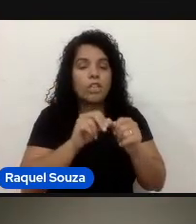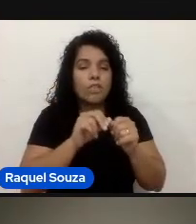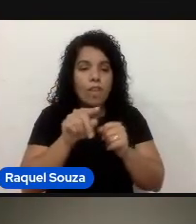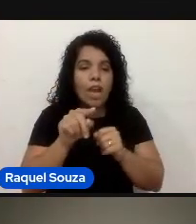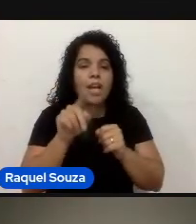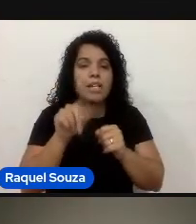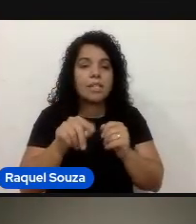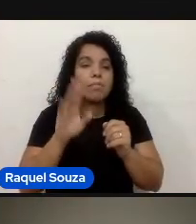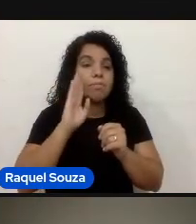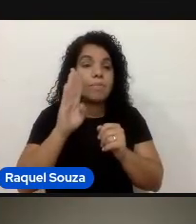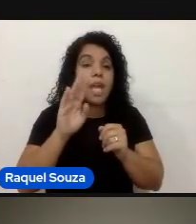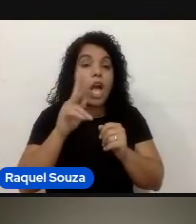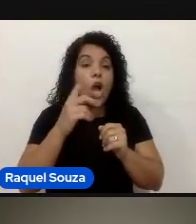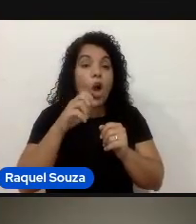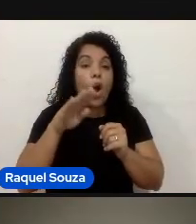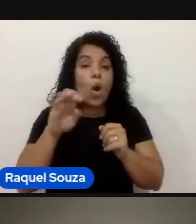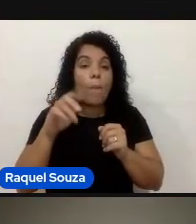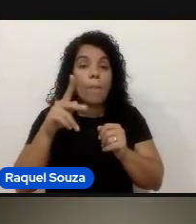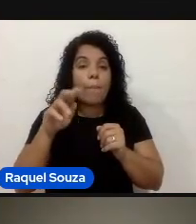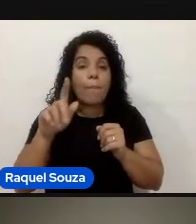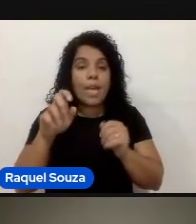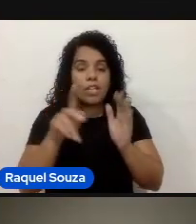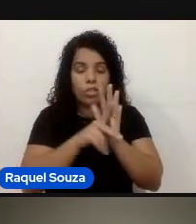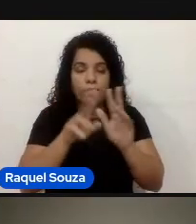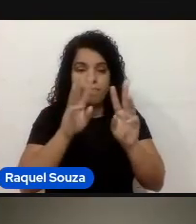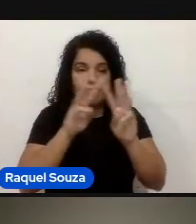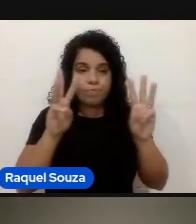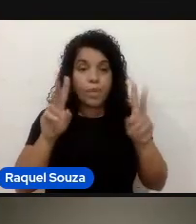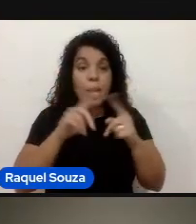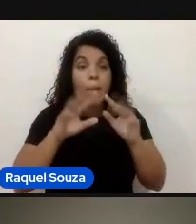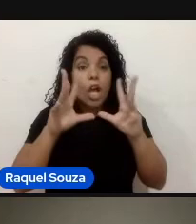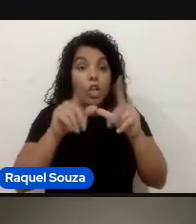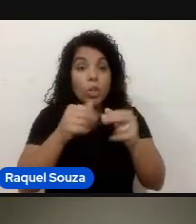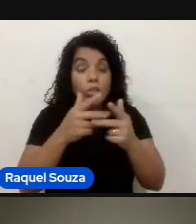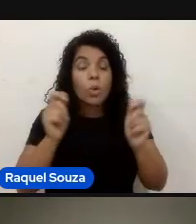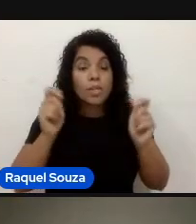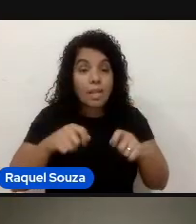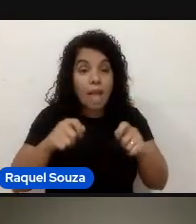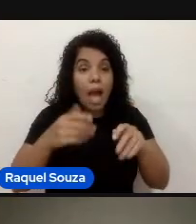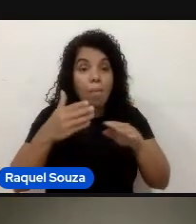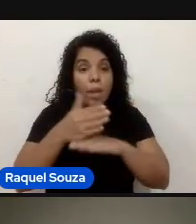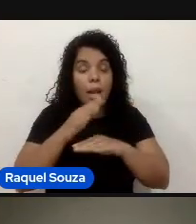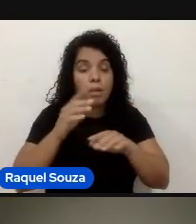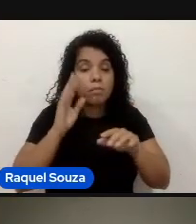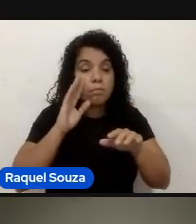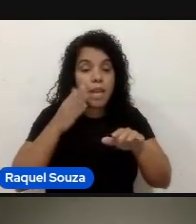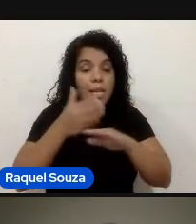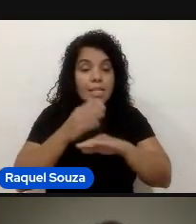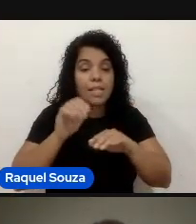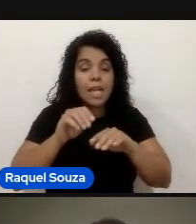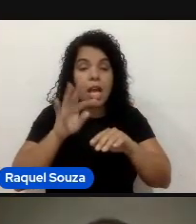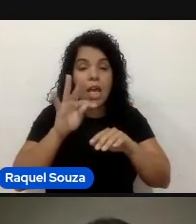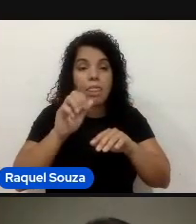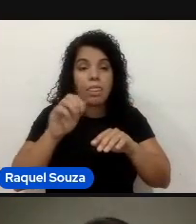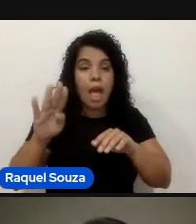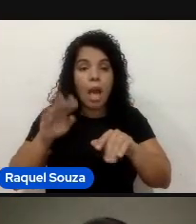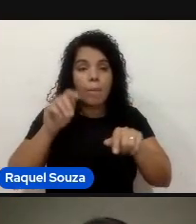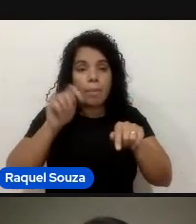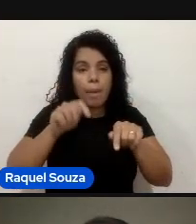homepage do site, garantindo que todas as coisas são acessíveis com tab. Então,